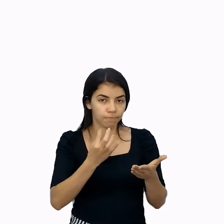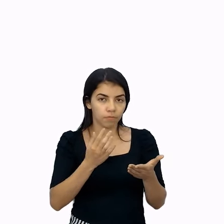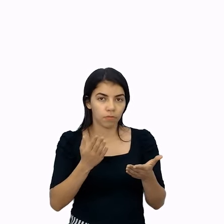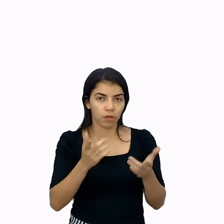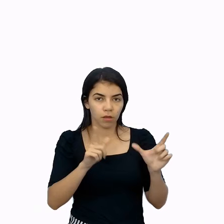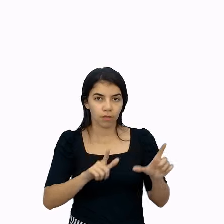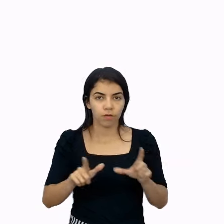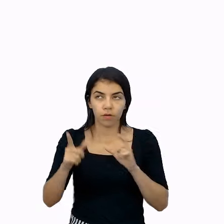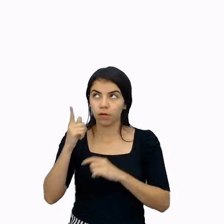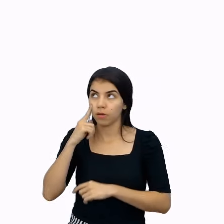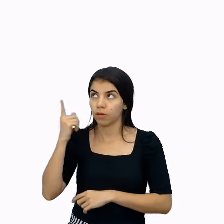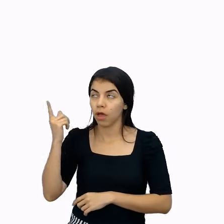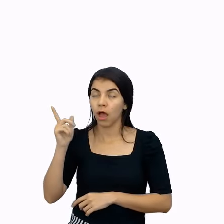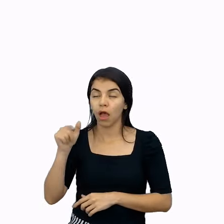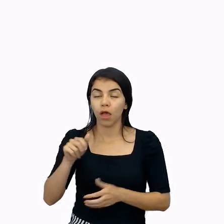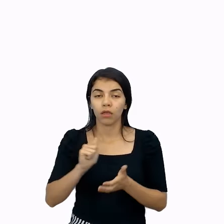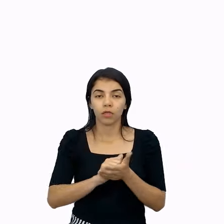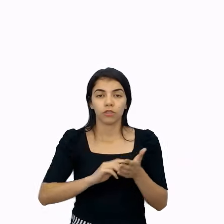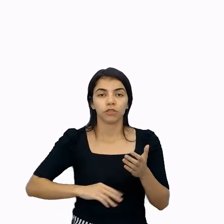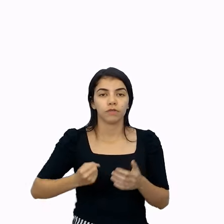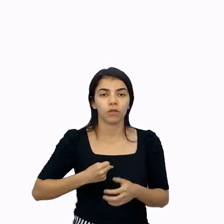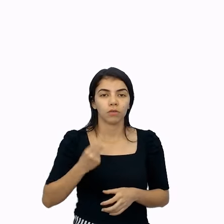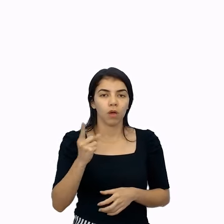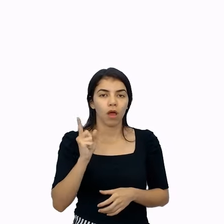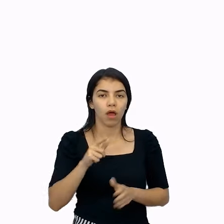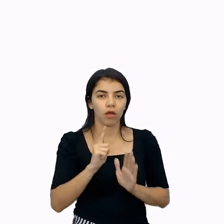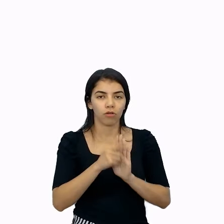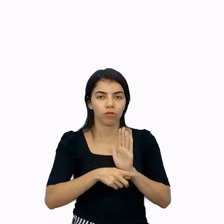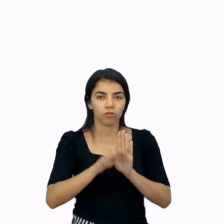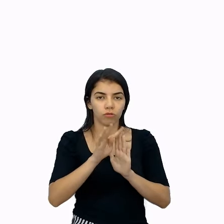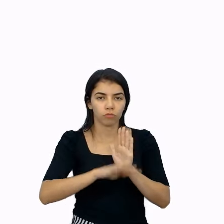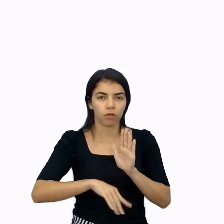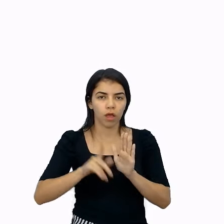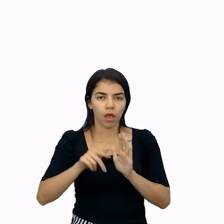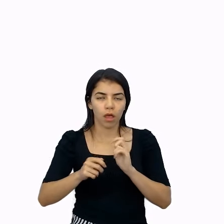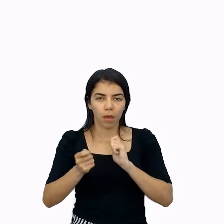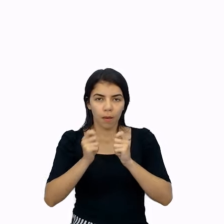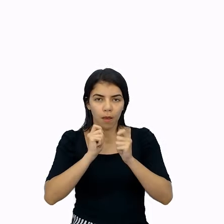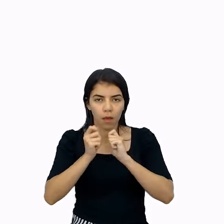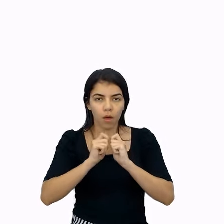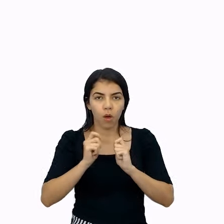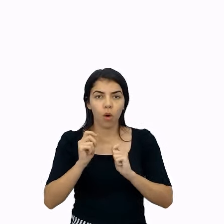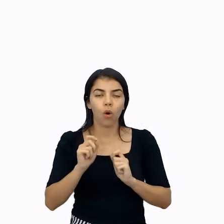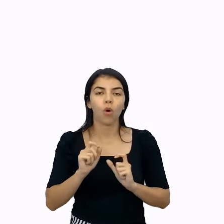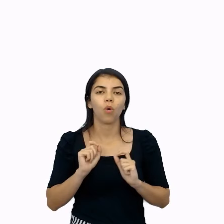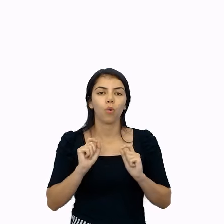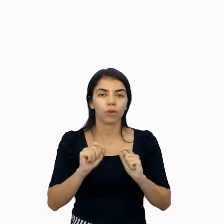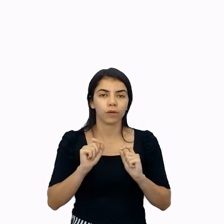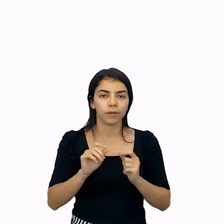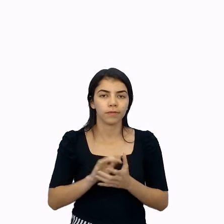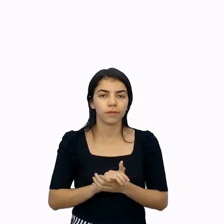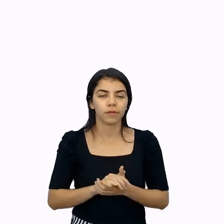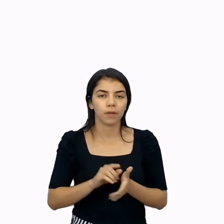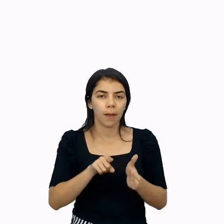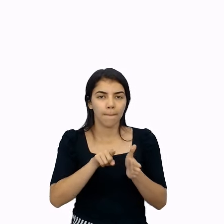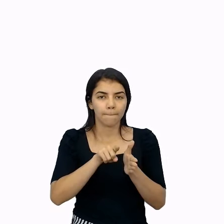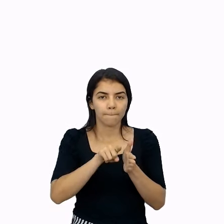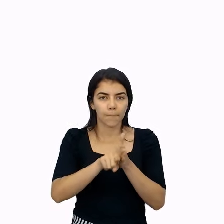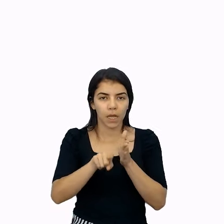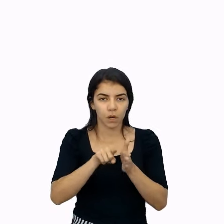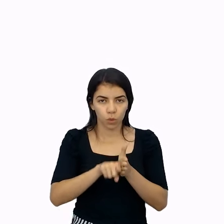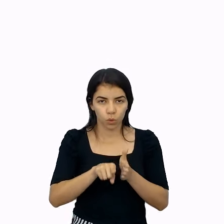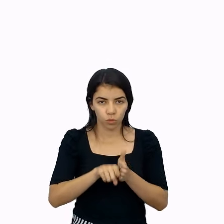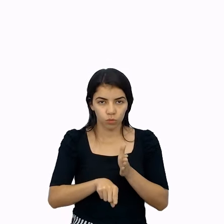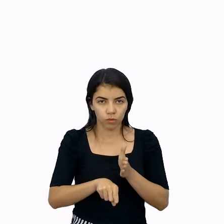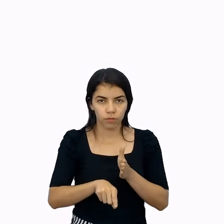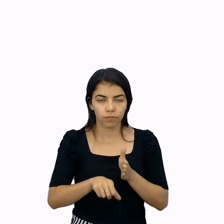seguir. Na atividade 1, é proposta aí uma análise do gênero textual reportagem, onde se pergunta, né, faz aqui alguns